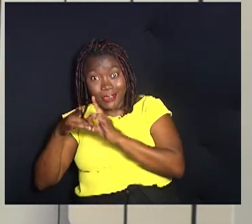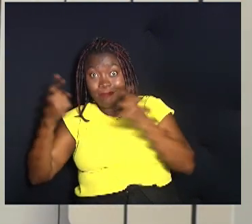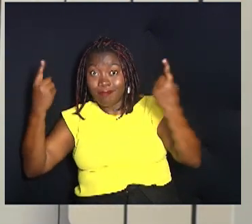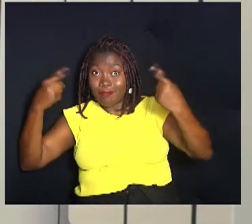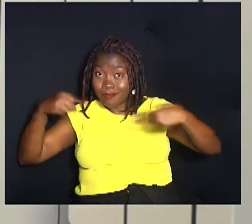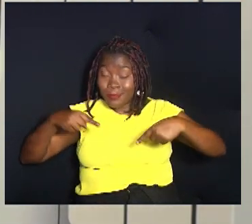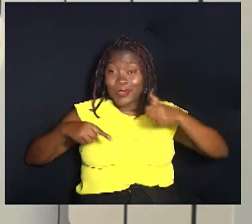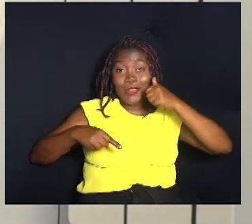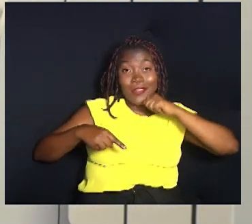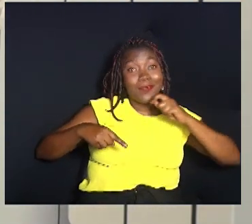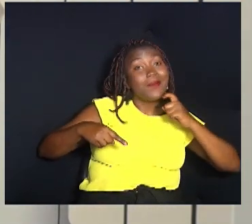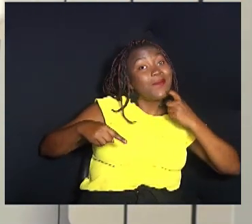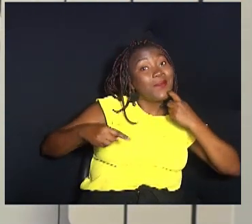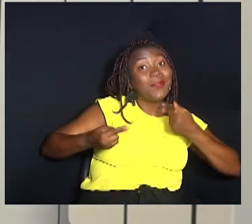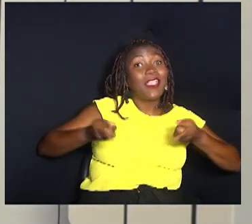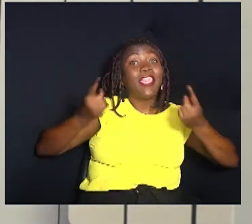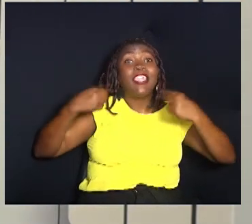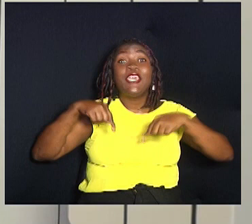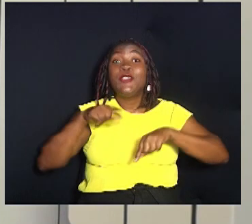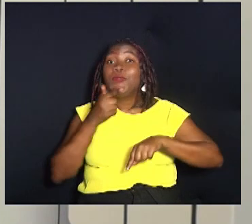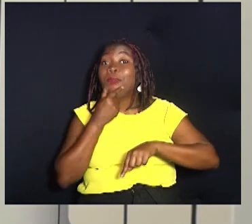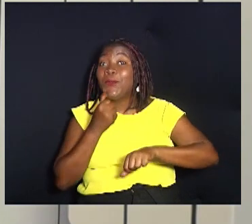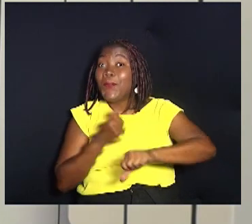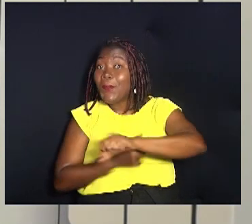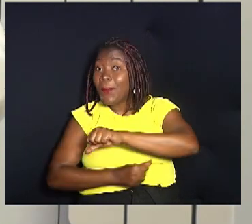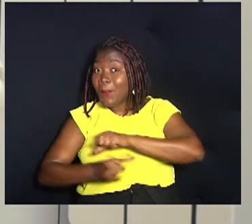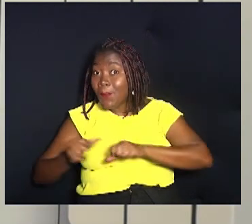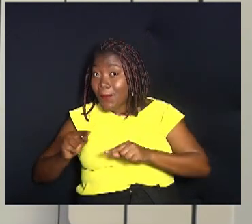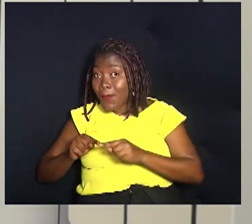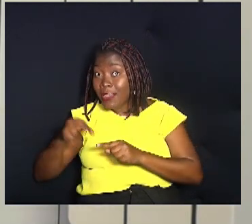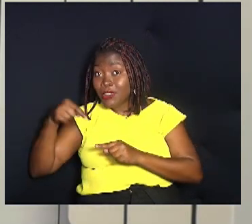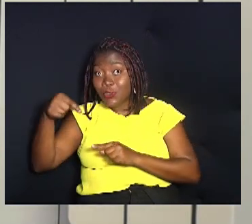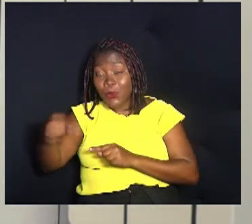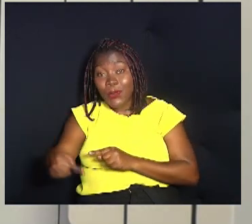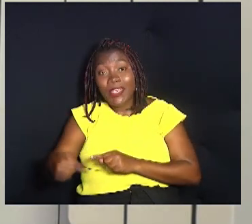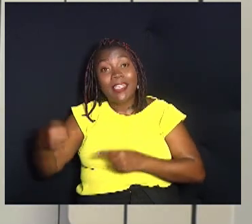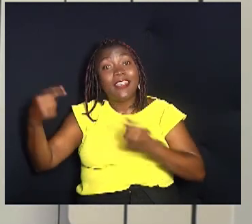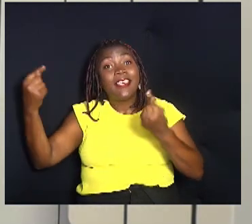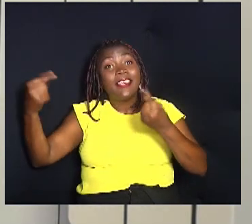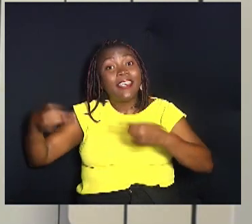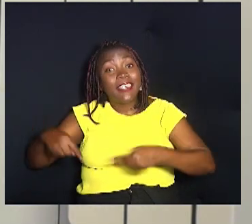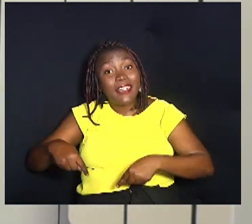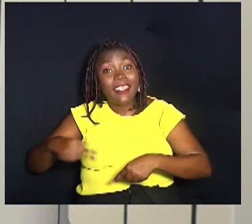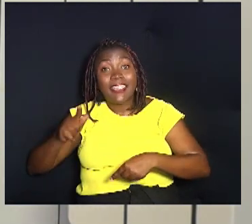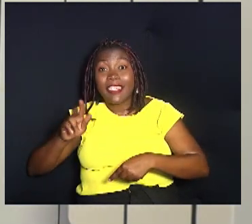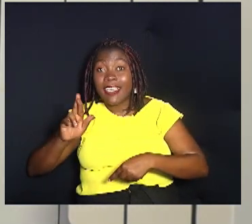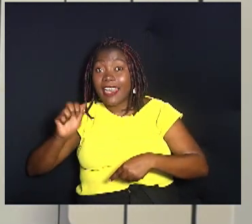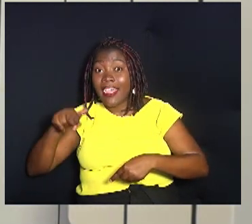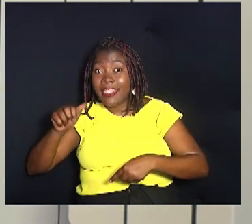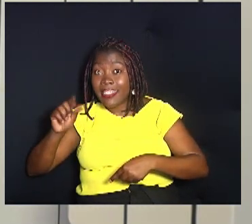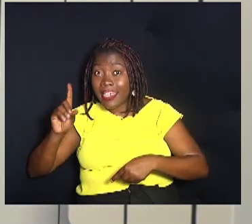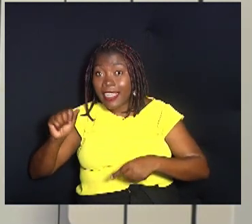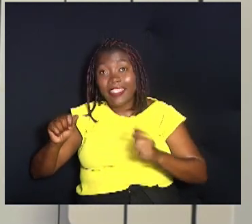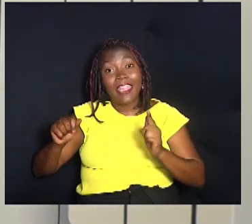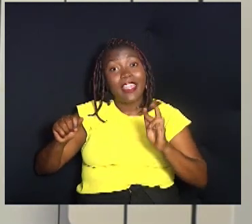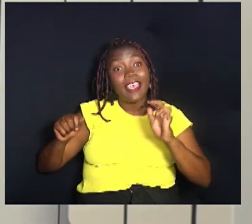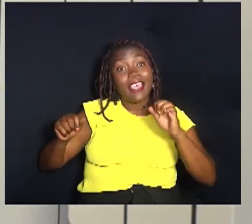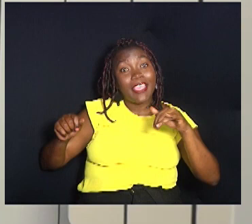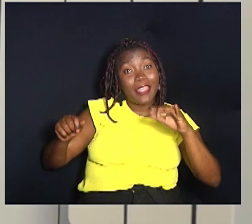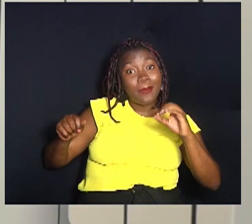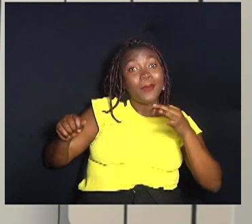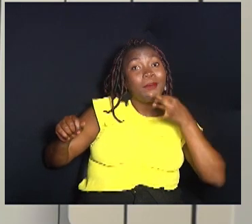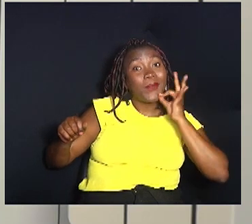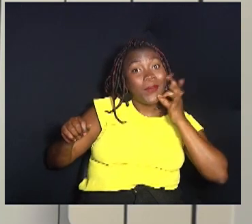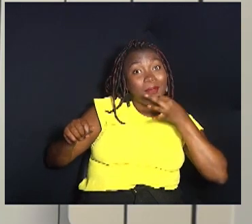Feminino Campinas. E no masculino, logo na sequência, a final é entre Granada e Grêmio Cafezinho. E